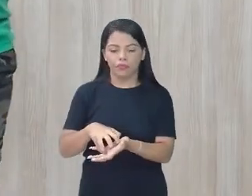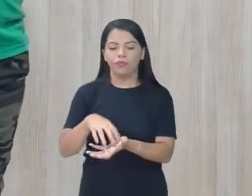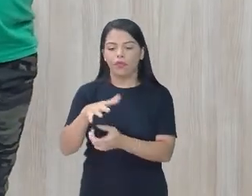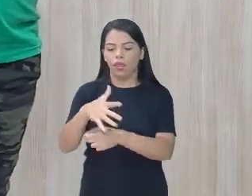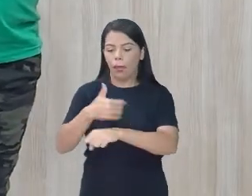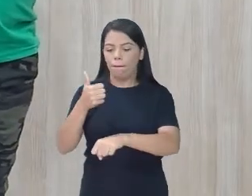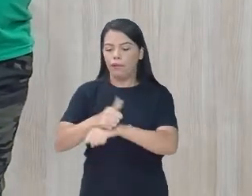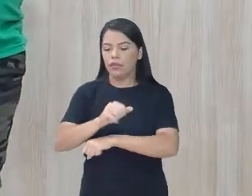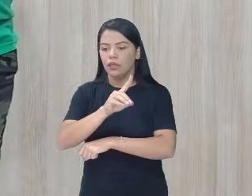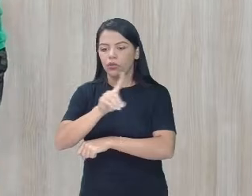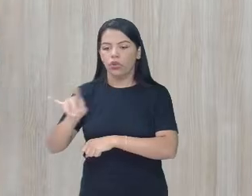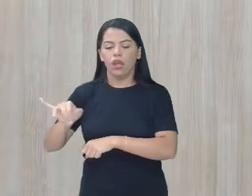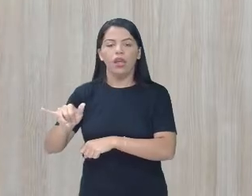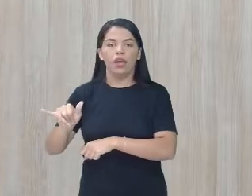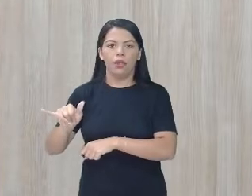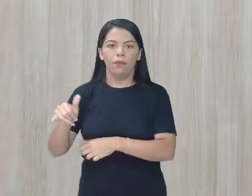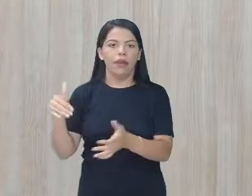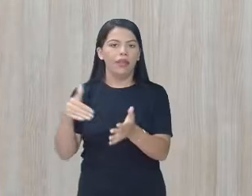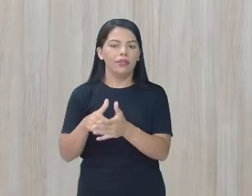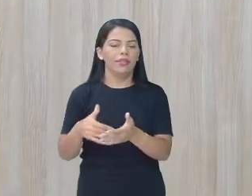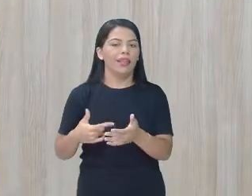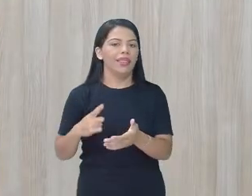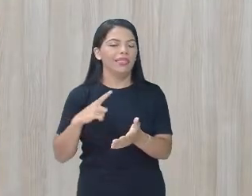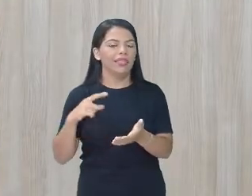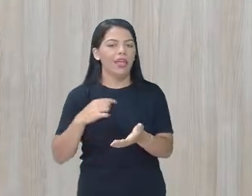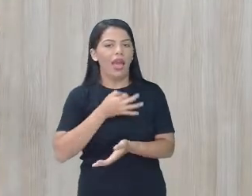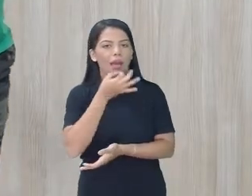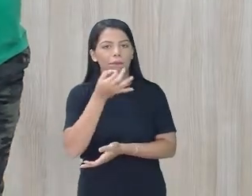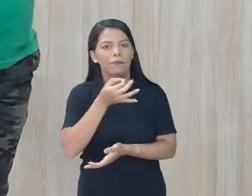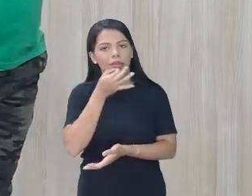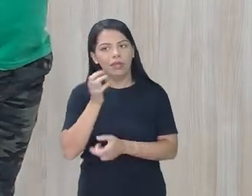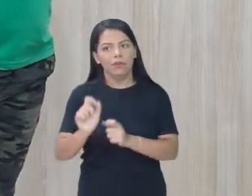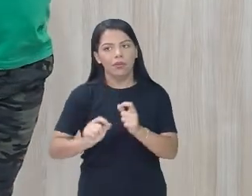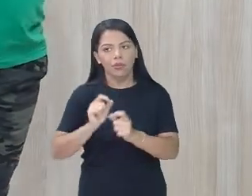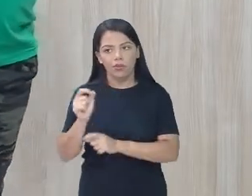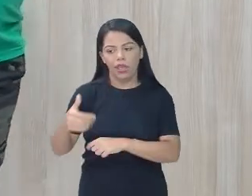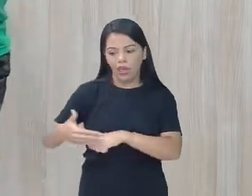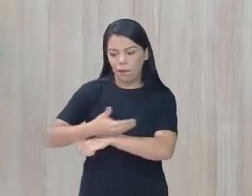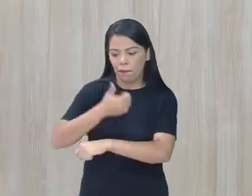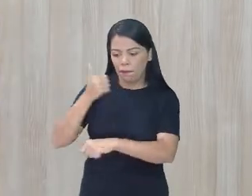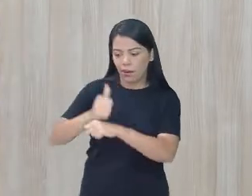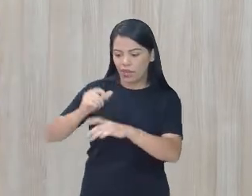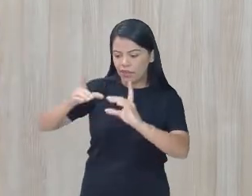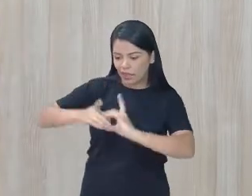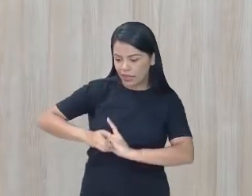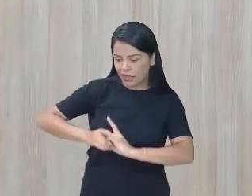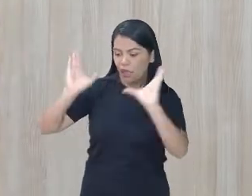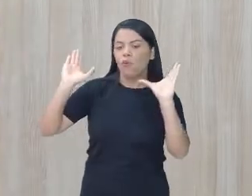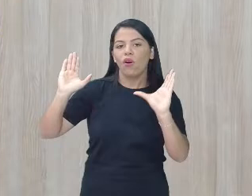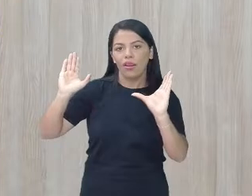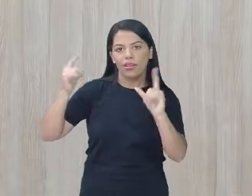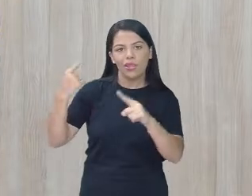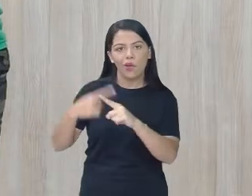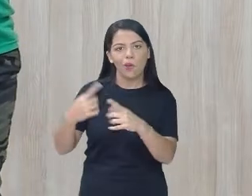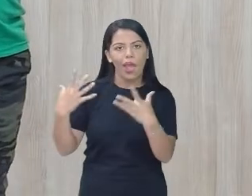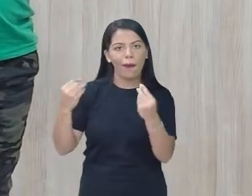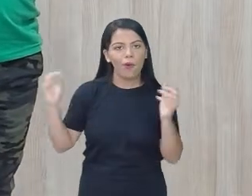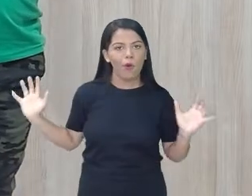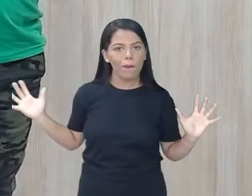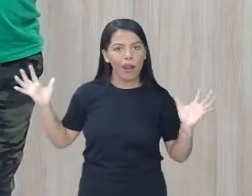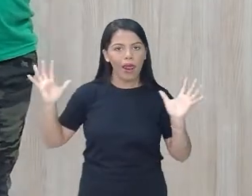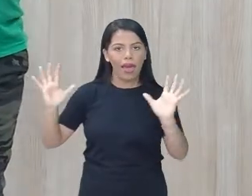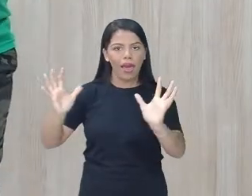recentemente, né, ela ganhou o apelido aí de Praça da Democracia, né? Pois porque vários grupos sociais, né,